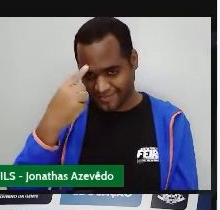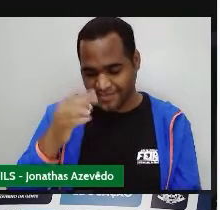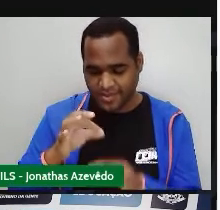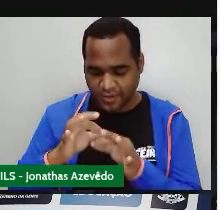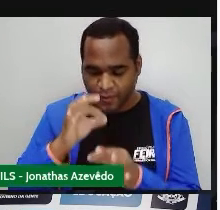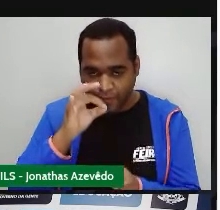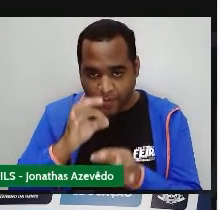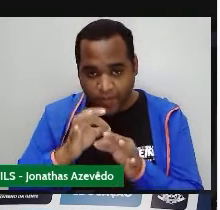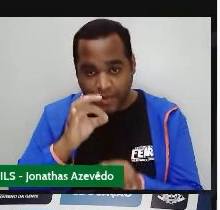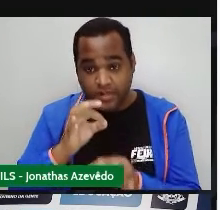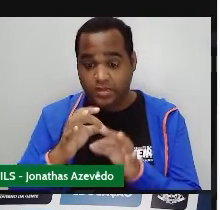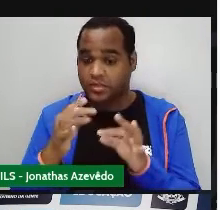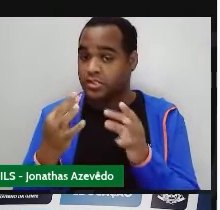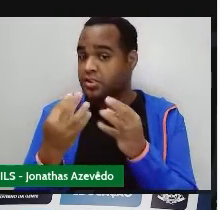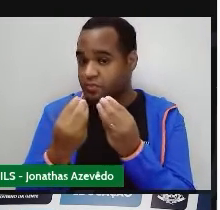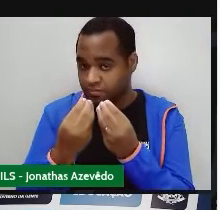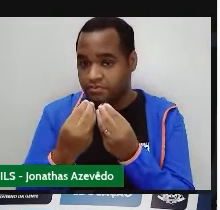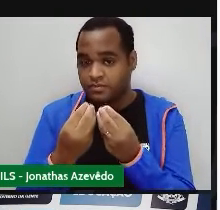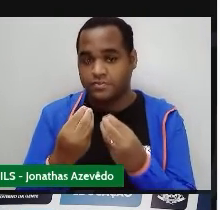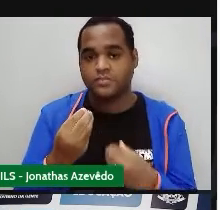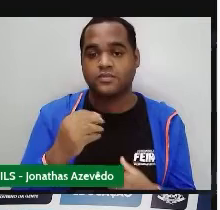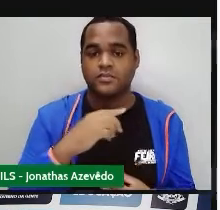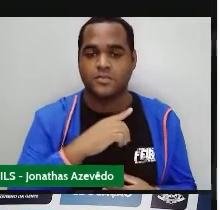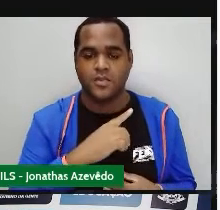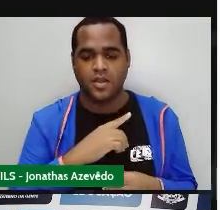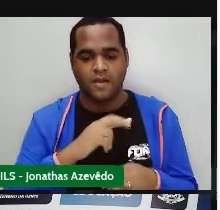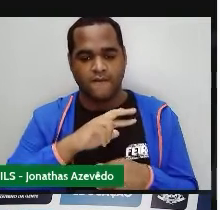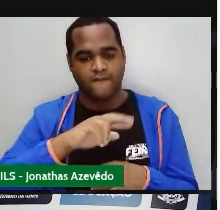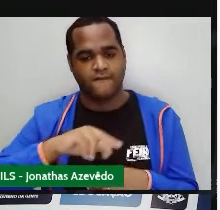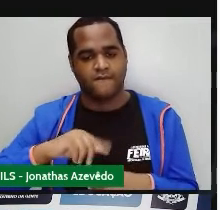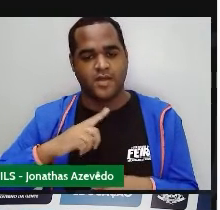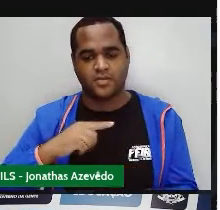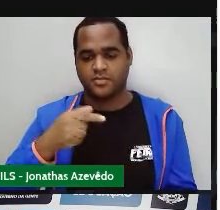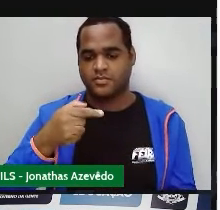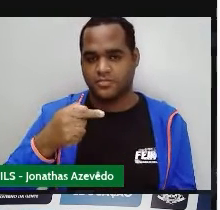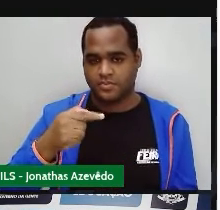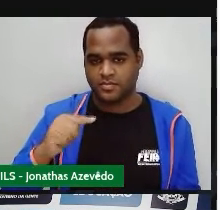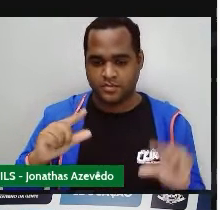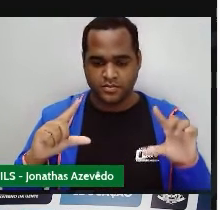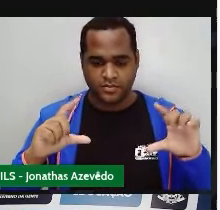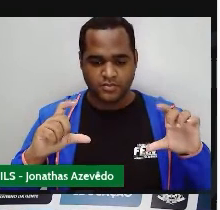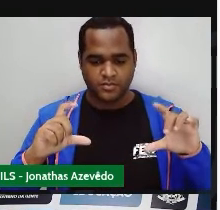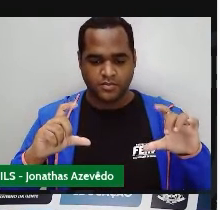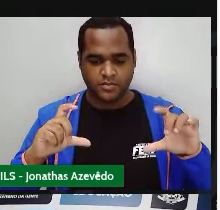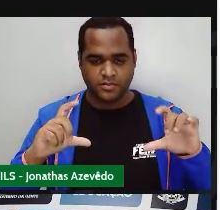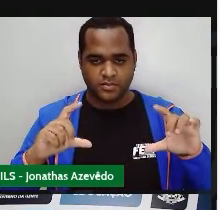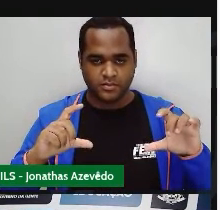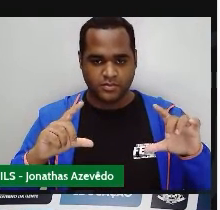tá ao todo e que foram feitas sete figuras